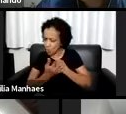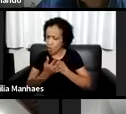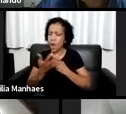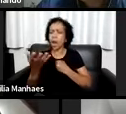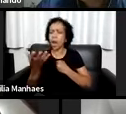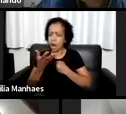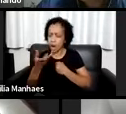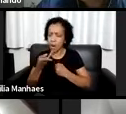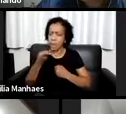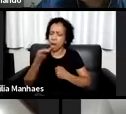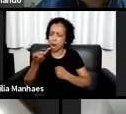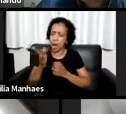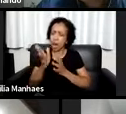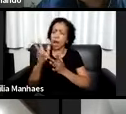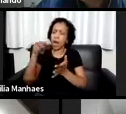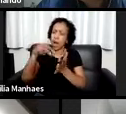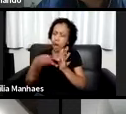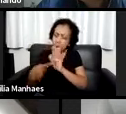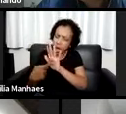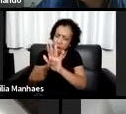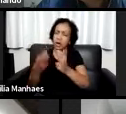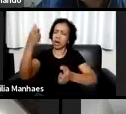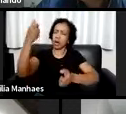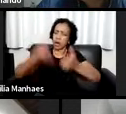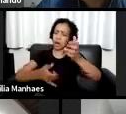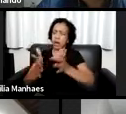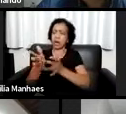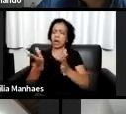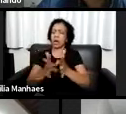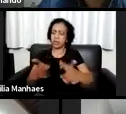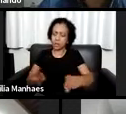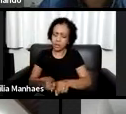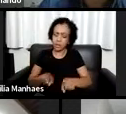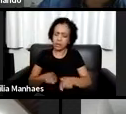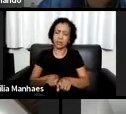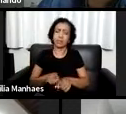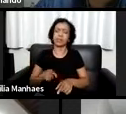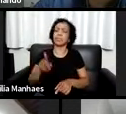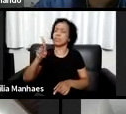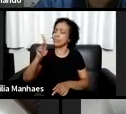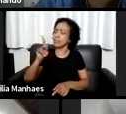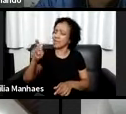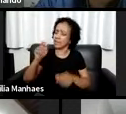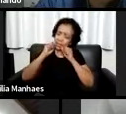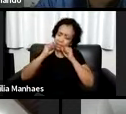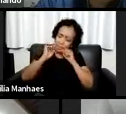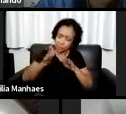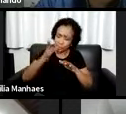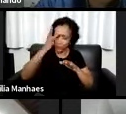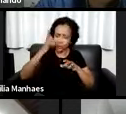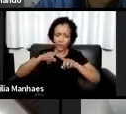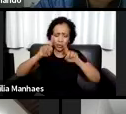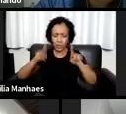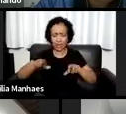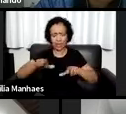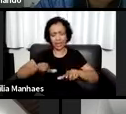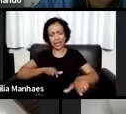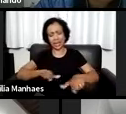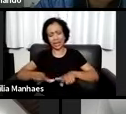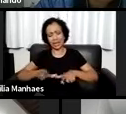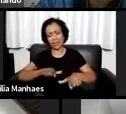sendo pregada para a glória e para a honra do teu santo nome. Ó Pai, abençoa os funcionários das juntas